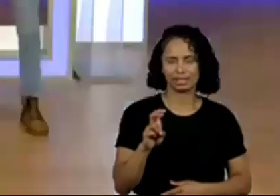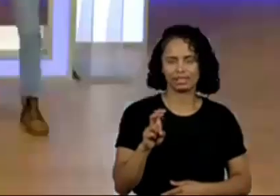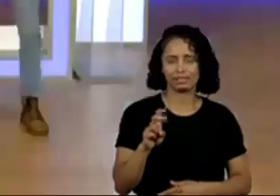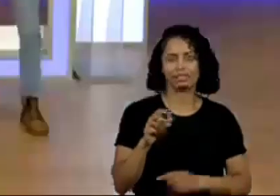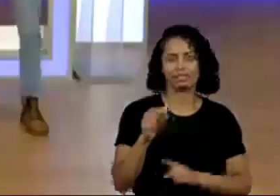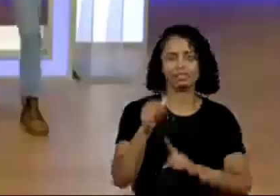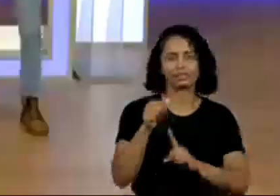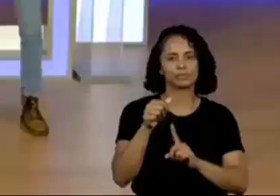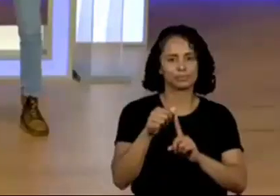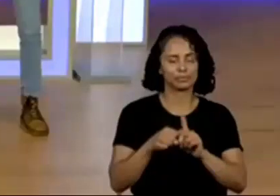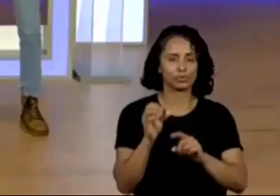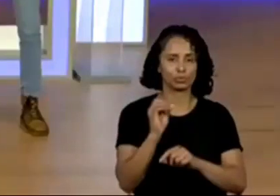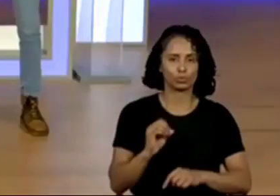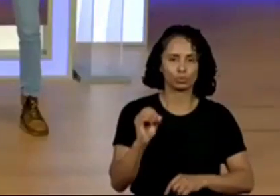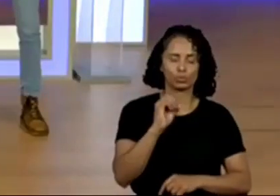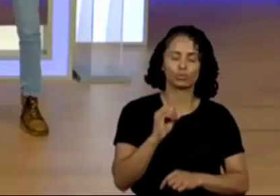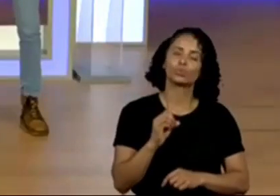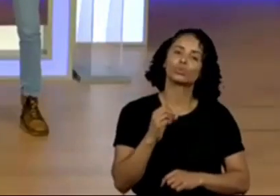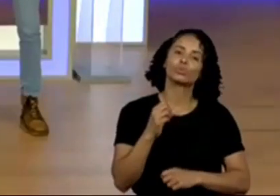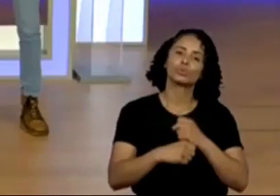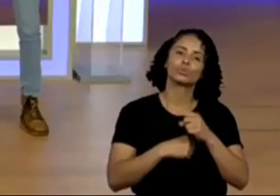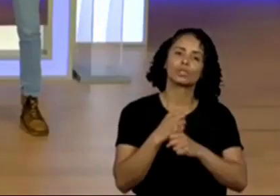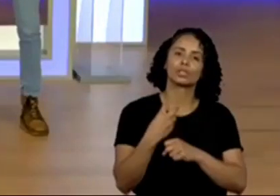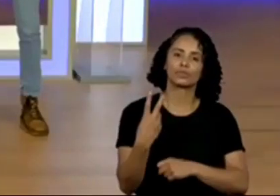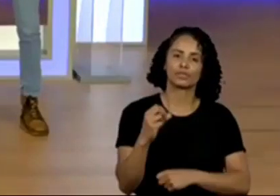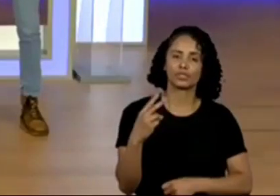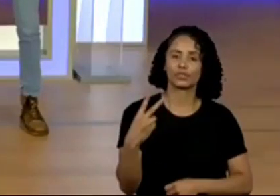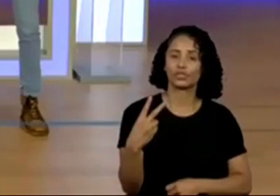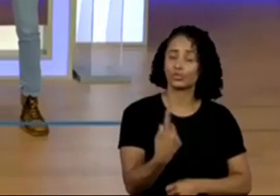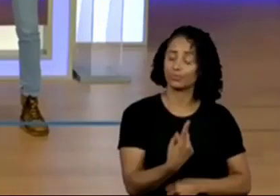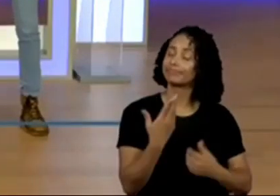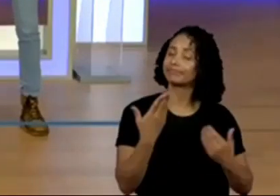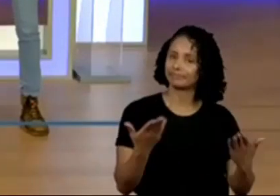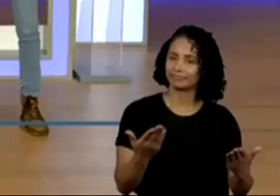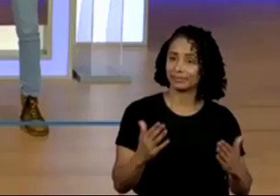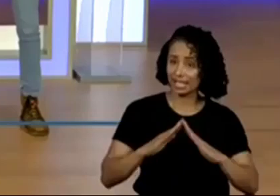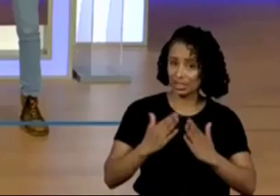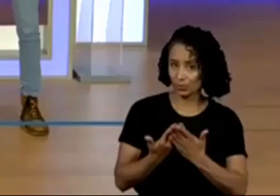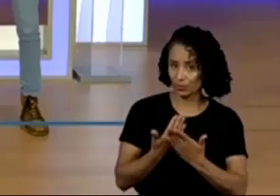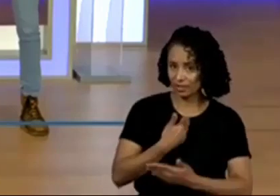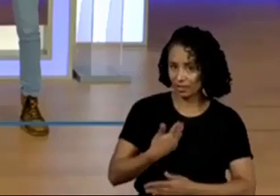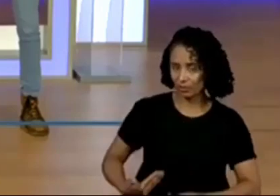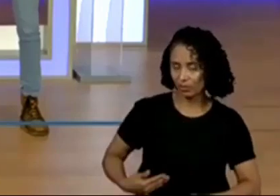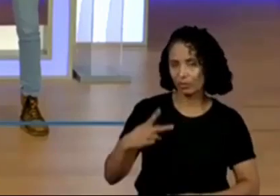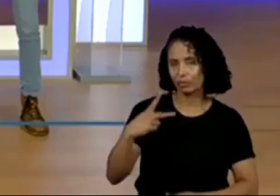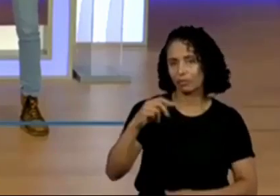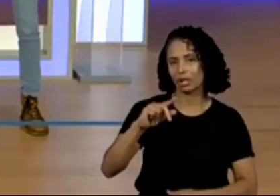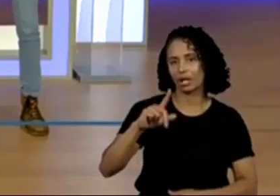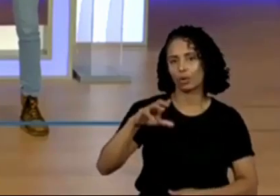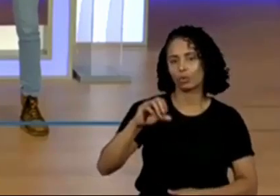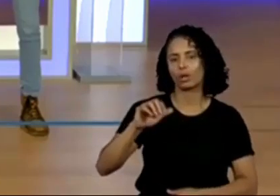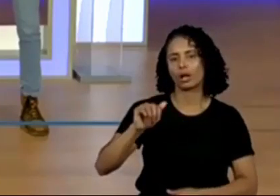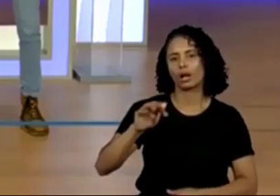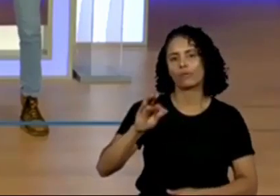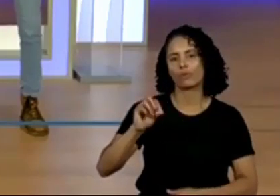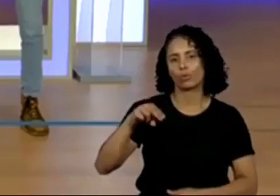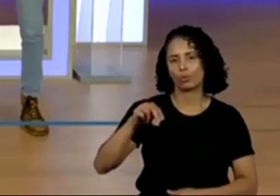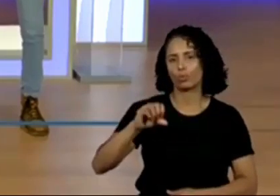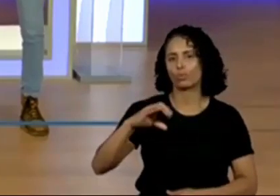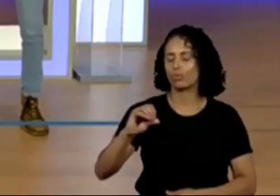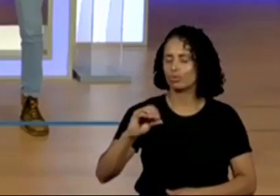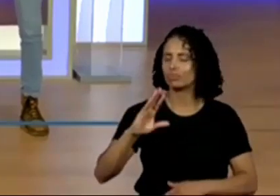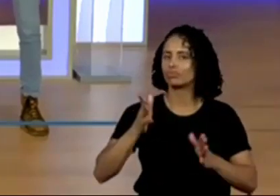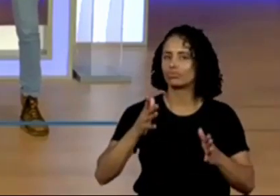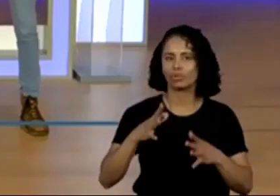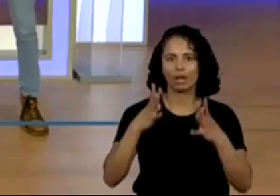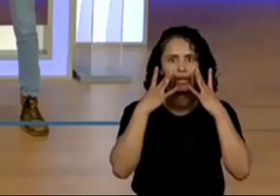15/10/2021, hoje um dia mega importante, né? 15 de outubro e a Escola Estadual Professor Paulo Afonso, lá de Embu das Artes, ligadinha, assim